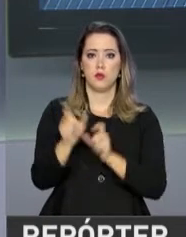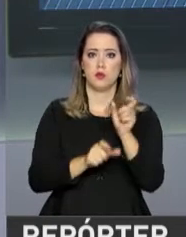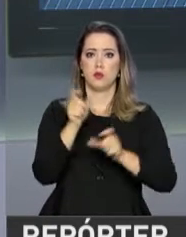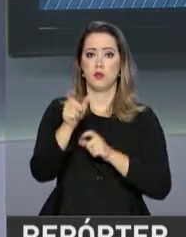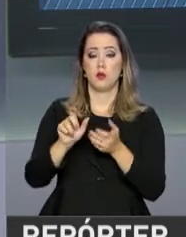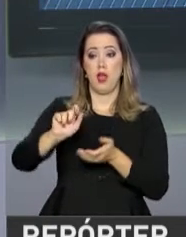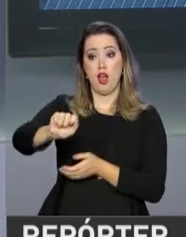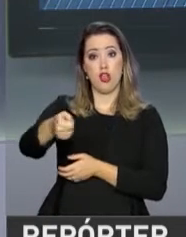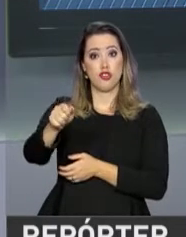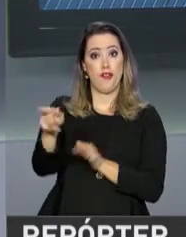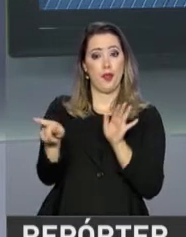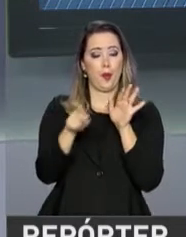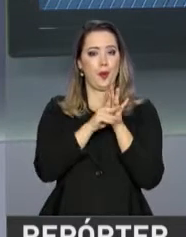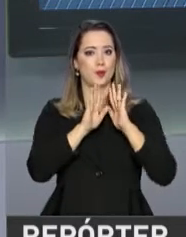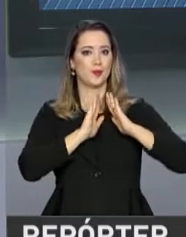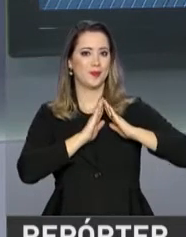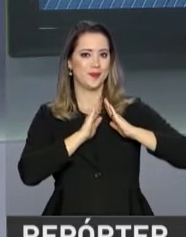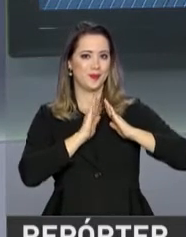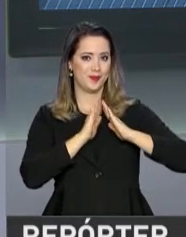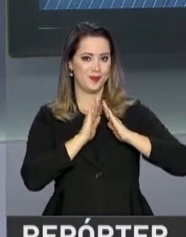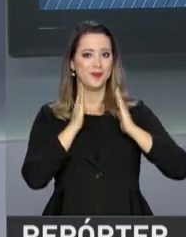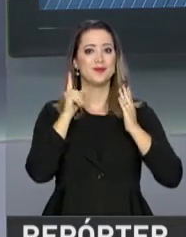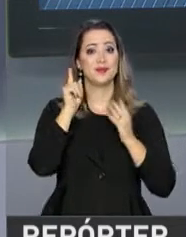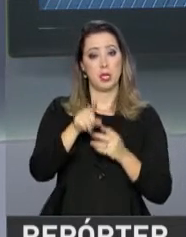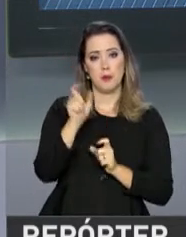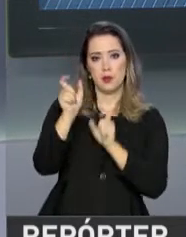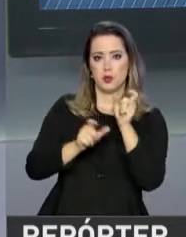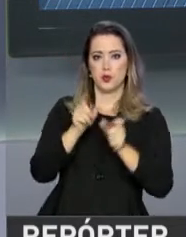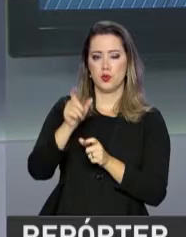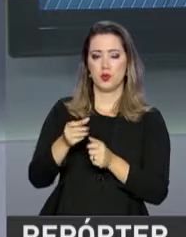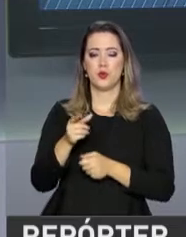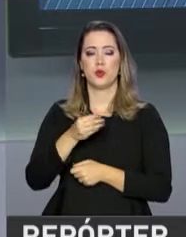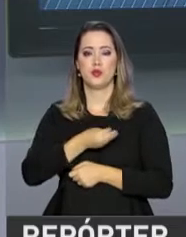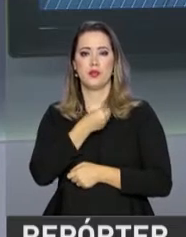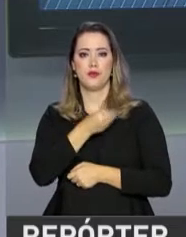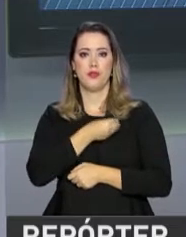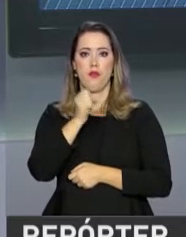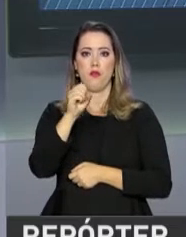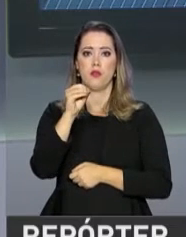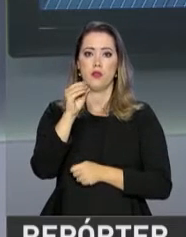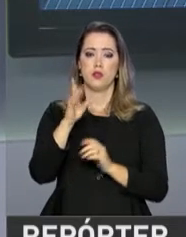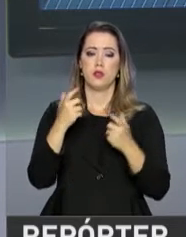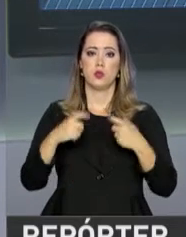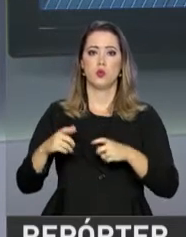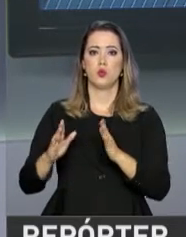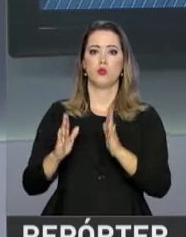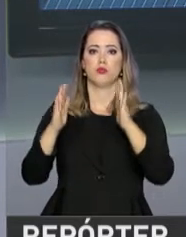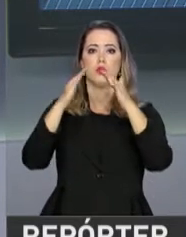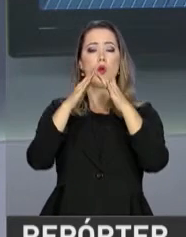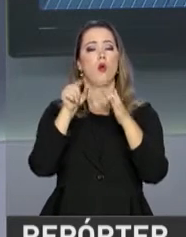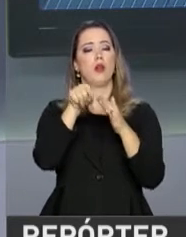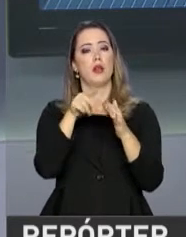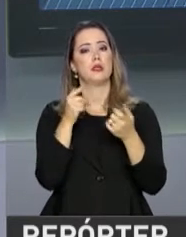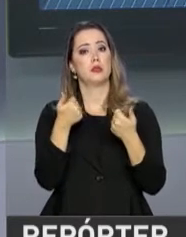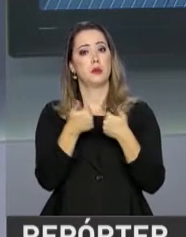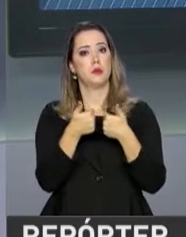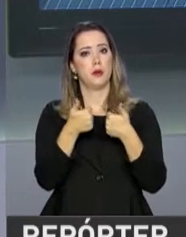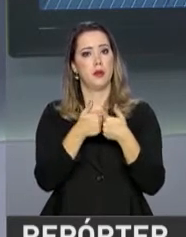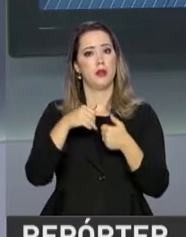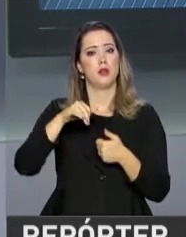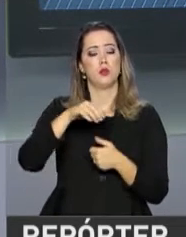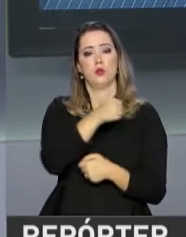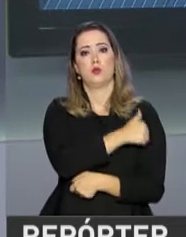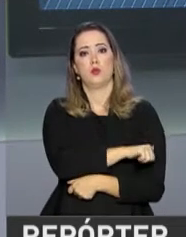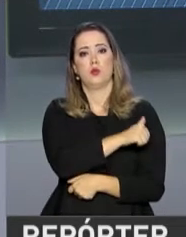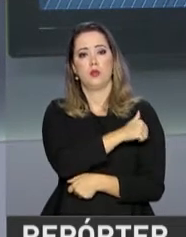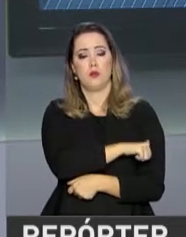receberam as chaves da casa própria são moradores dos 800 apartamentos do residencial vila carioca em jacarepaguá no rio de